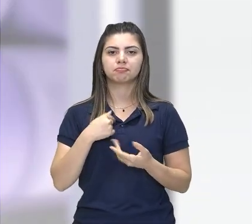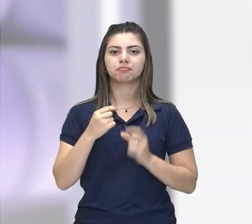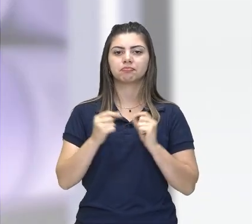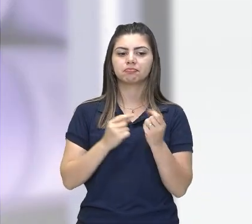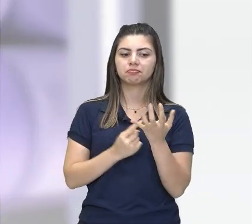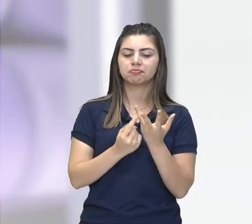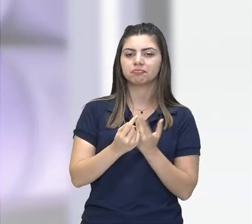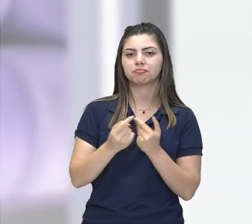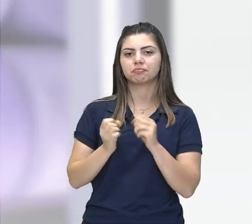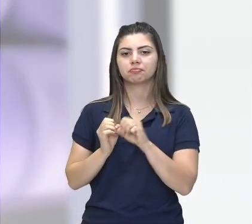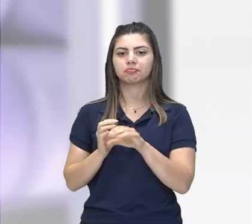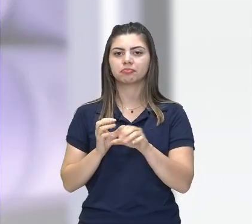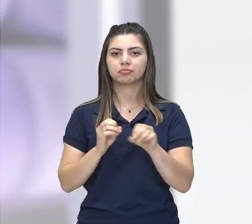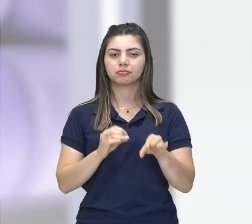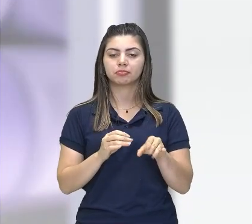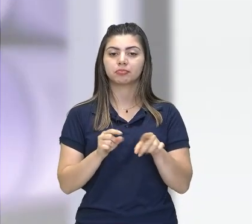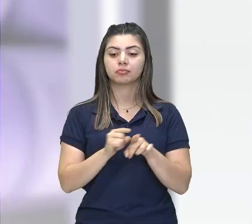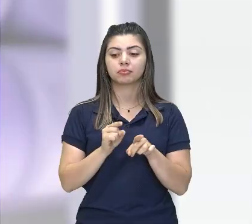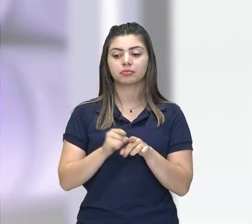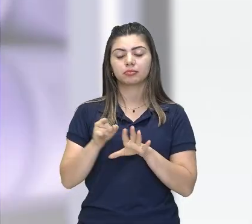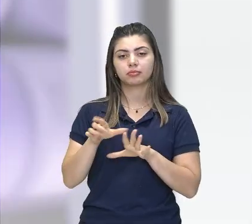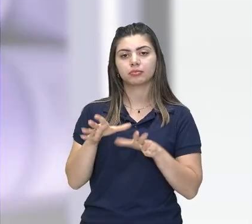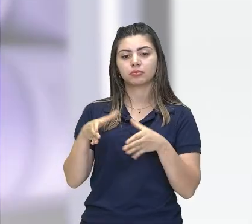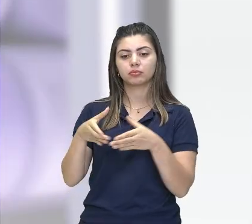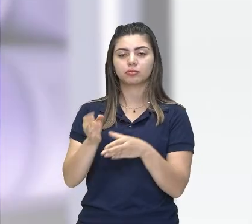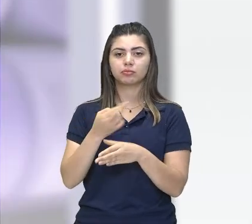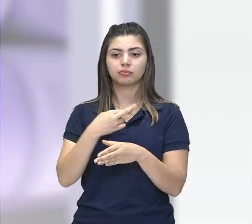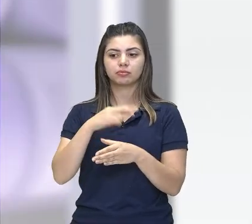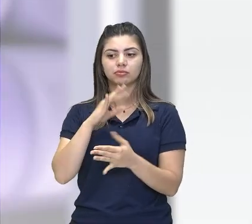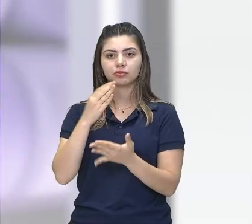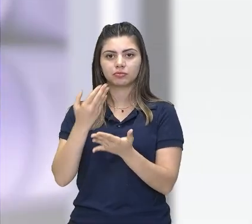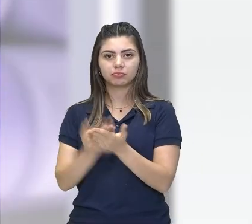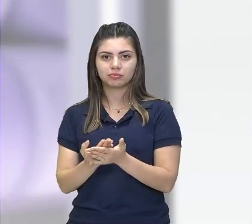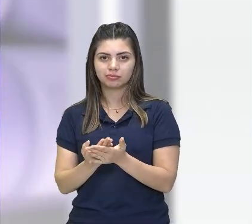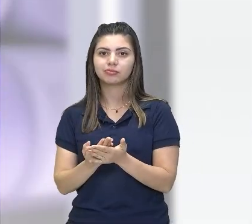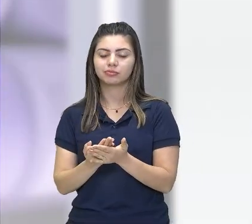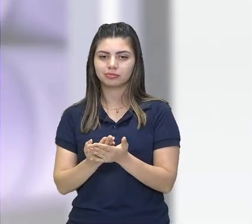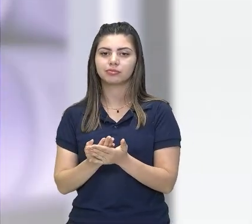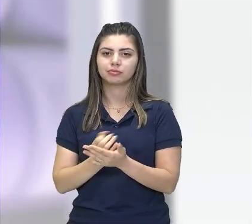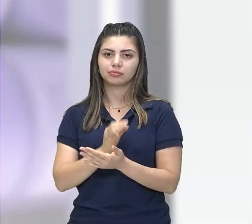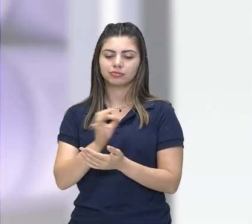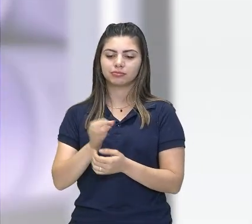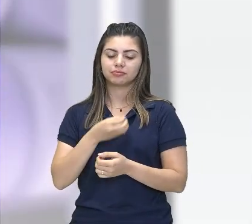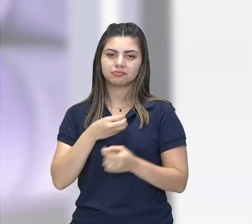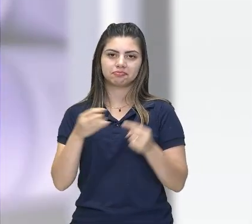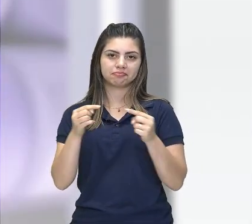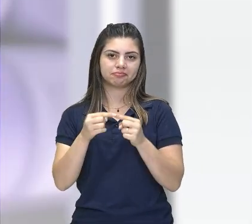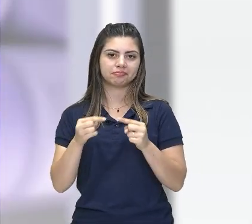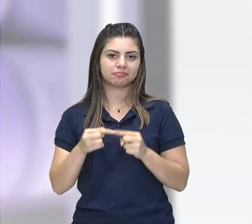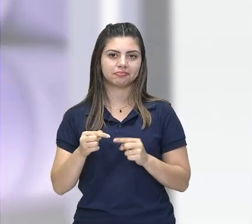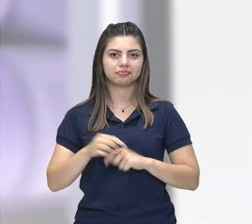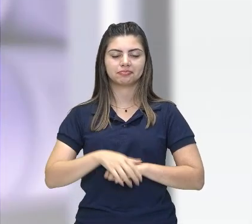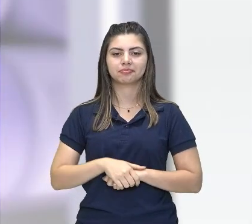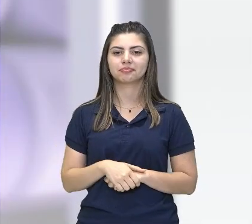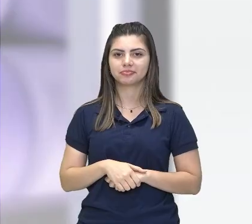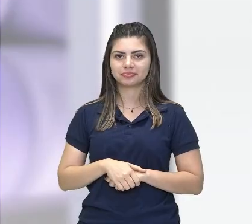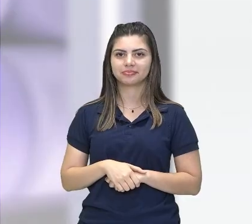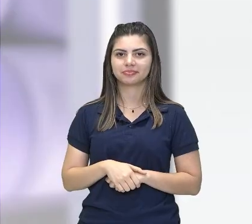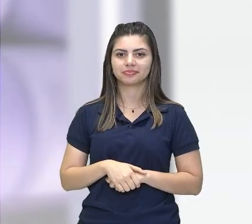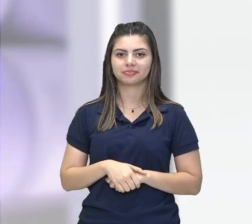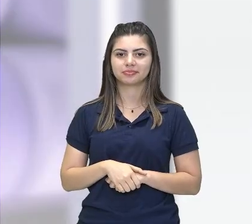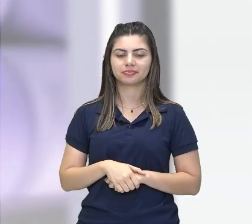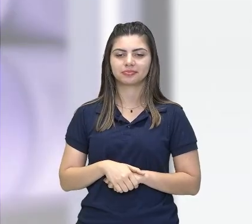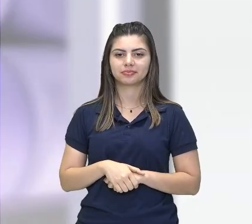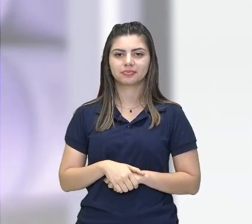principais ensinamentos e aquilo que os adeptos daquela religião acreditam e vivenciam. Ok?